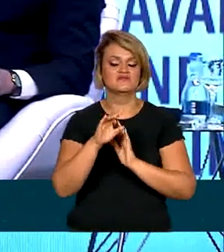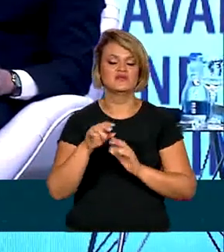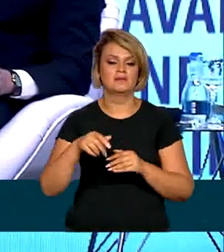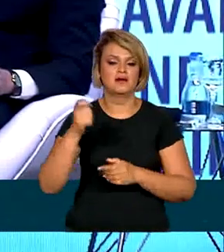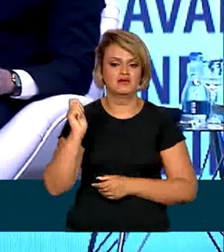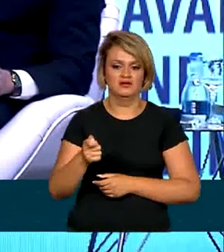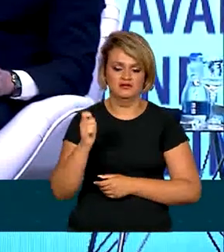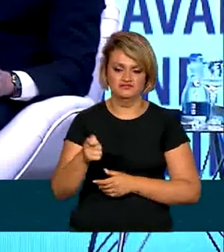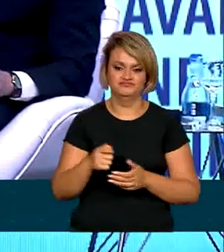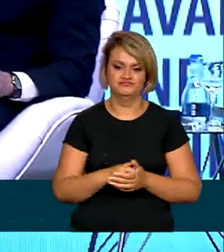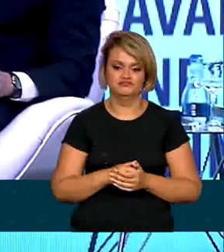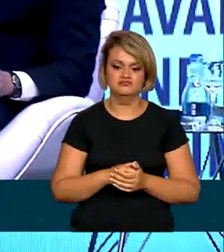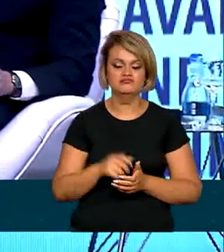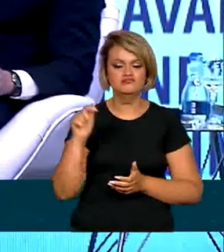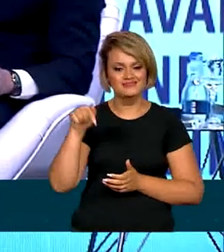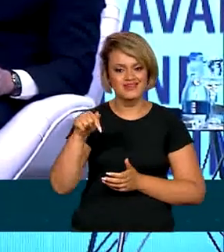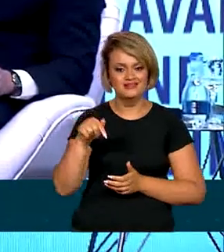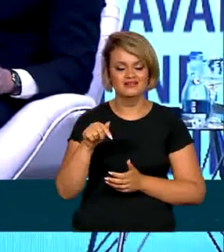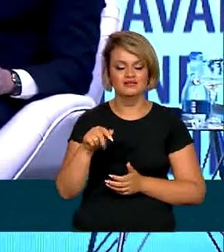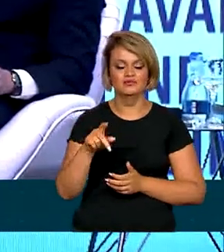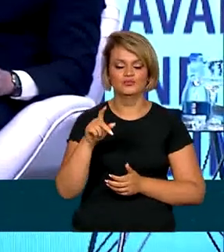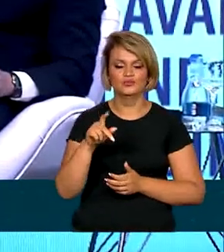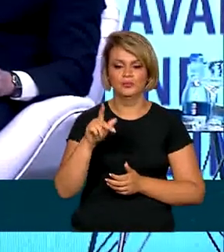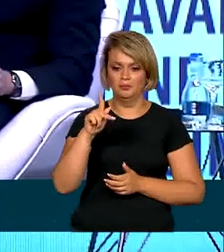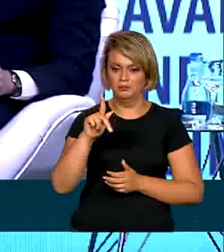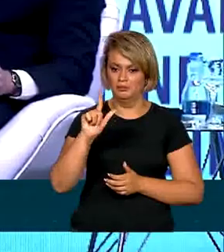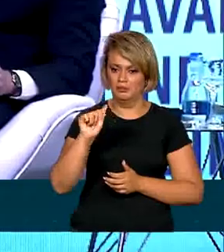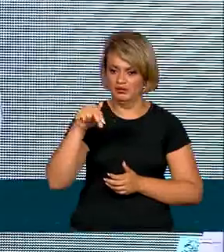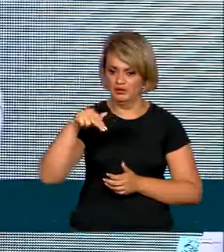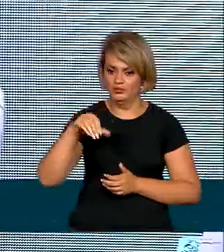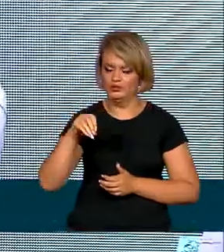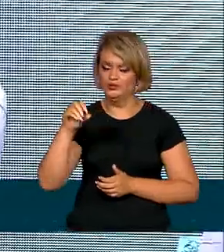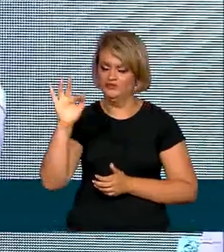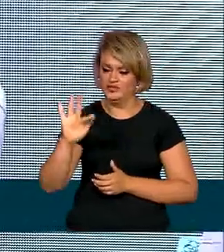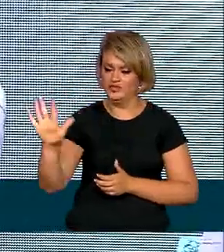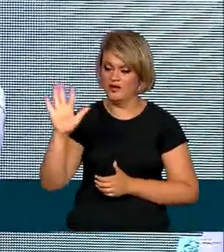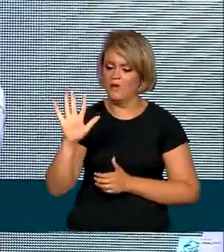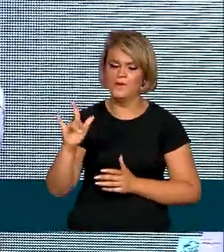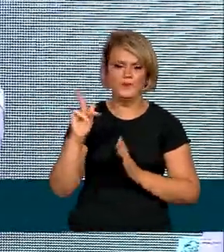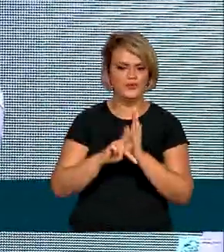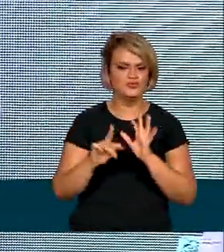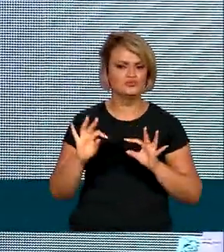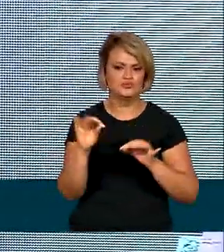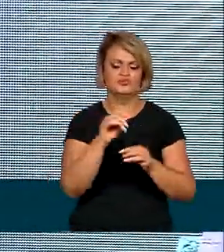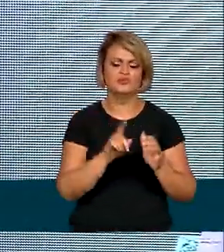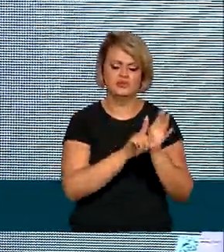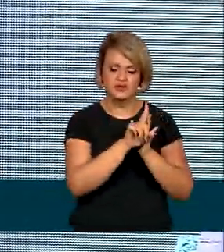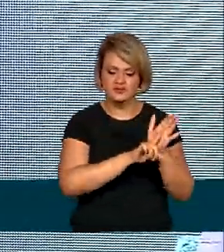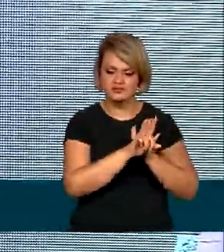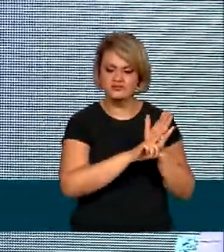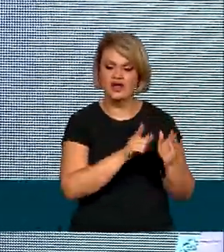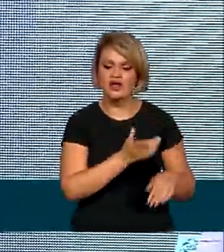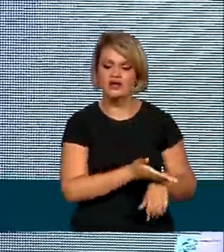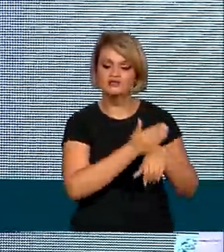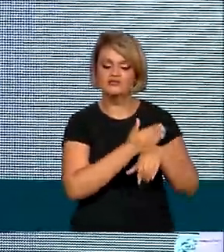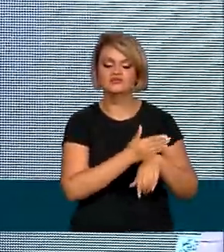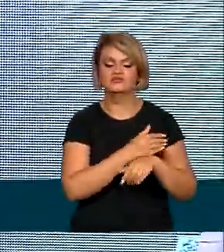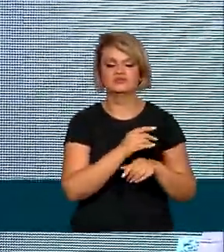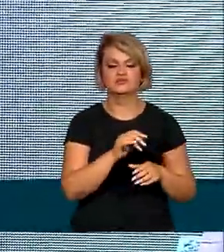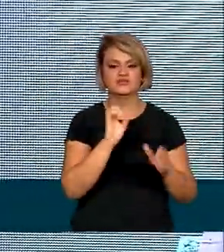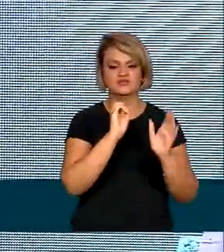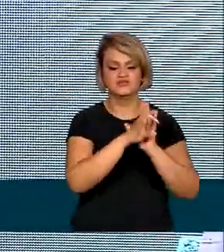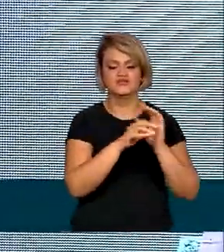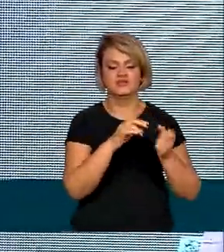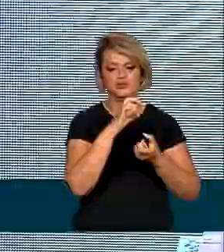aqui no plano Federal é todos os projetos passam antecipadamente pelo tribunal de